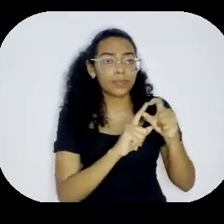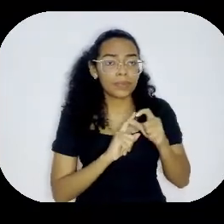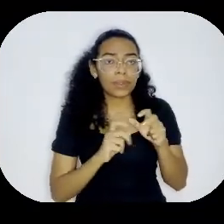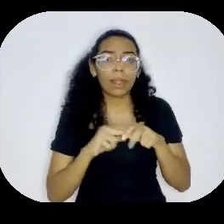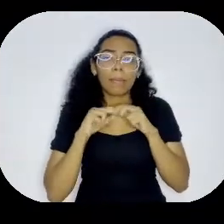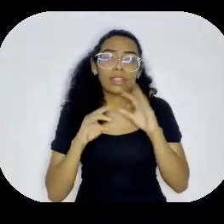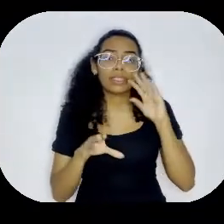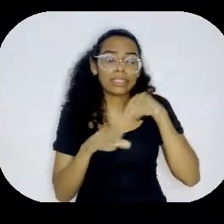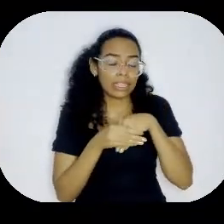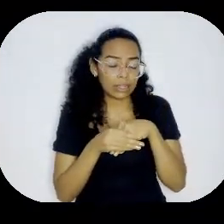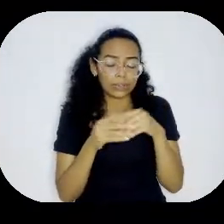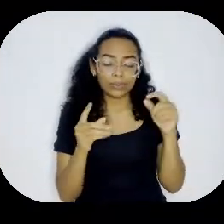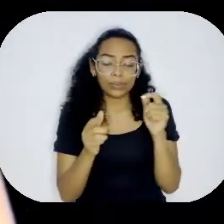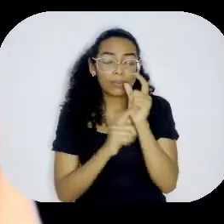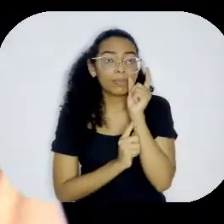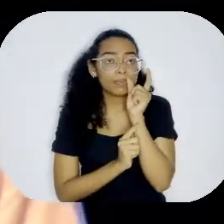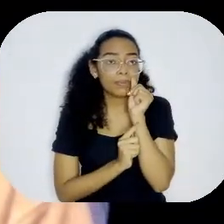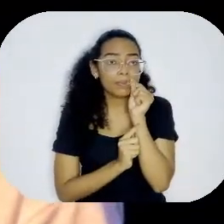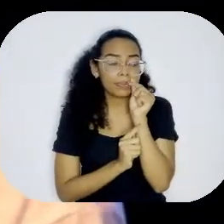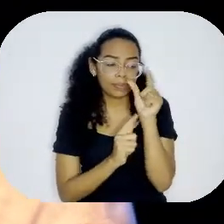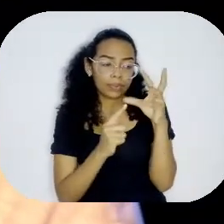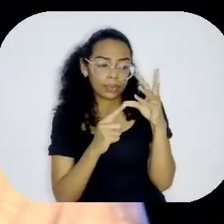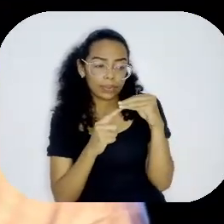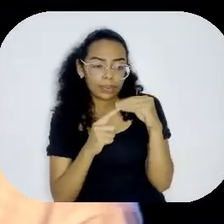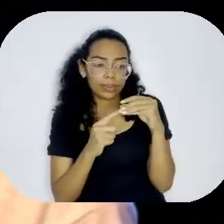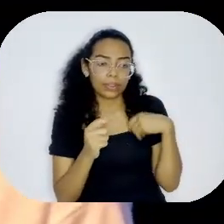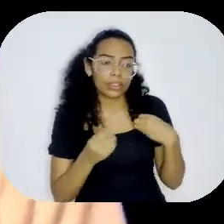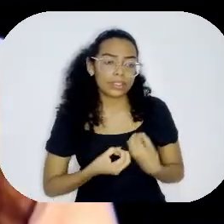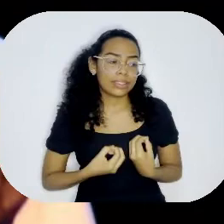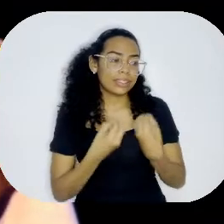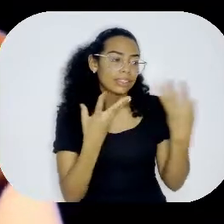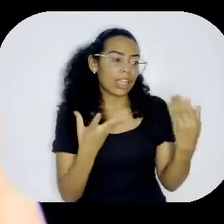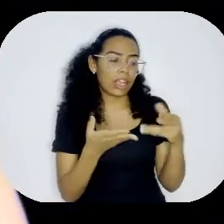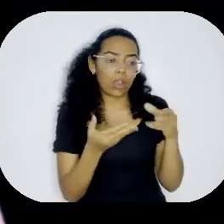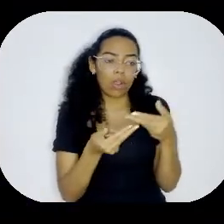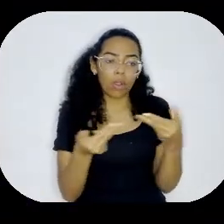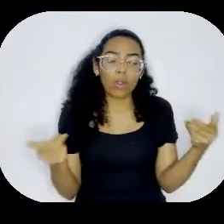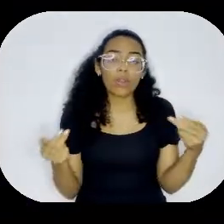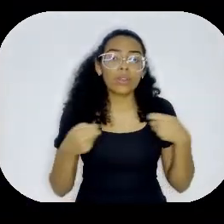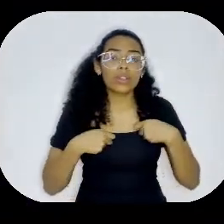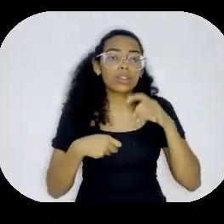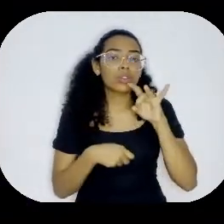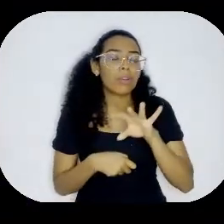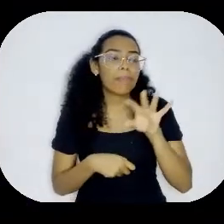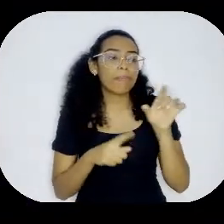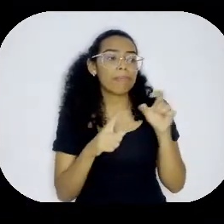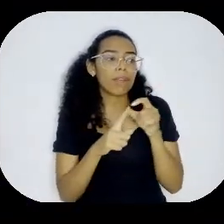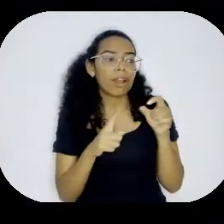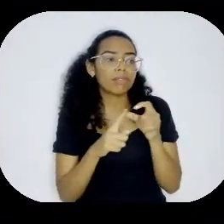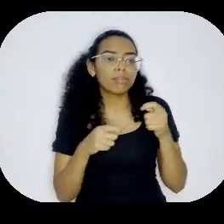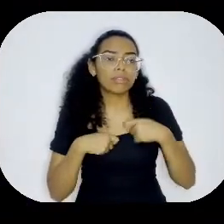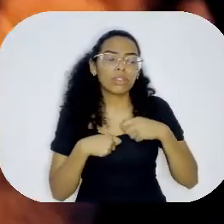inspiração sugue as letras. Então, para dentro da caneta, devolvo toda a tinta. E as palavras